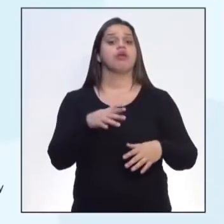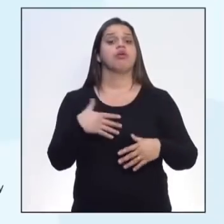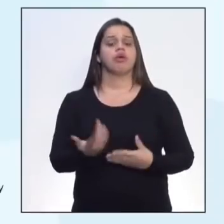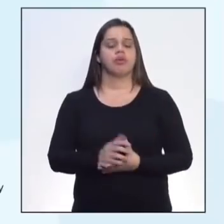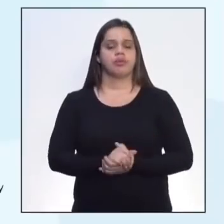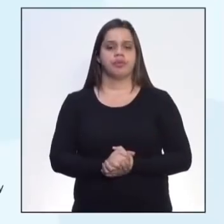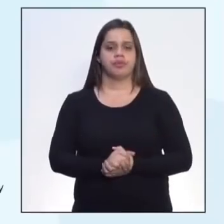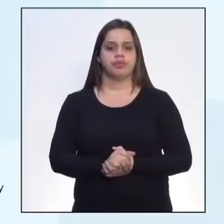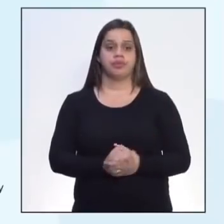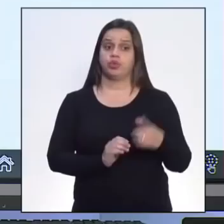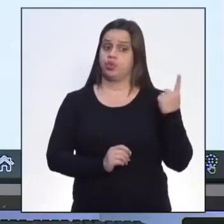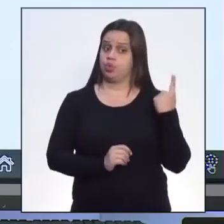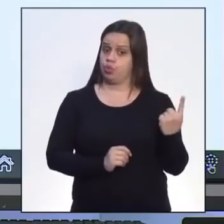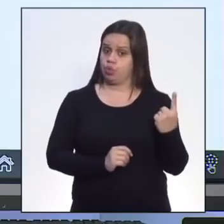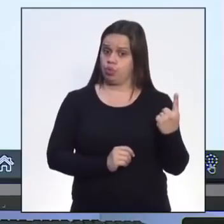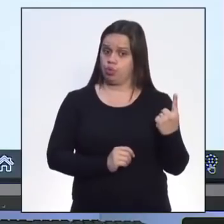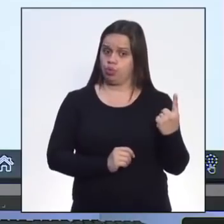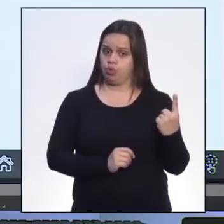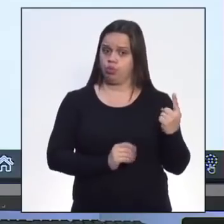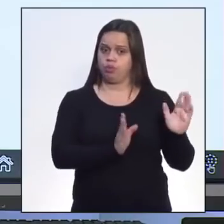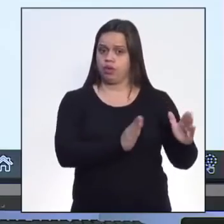uma lata, que é 1/4,